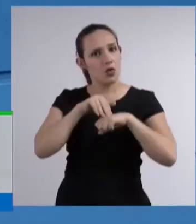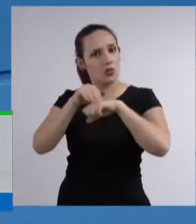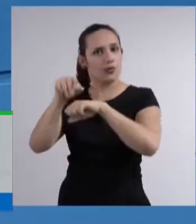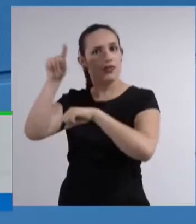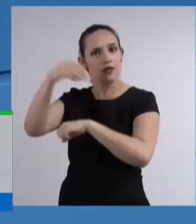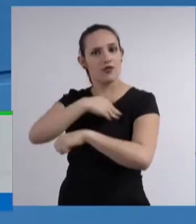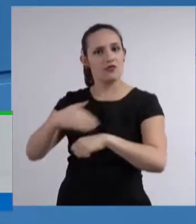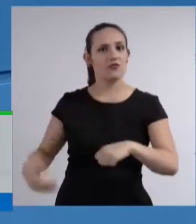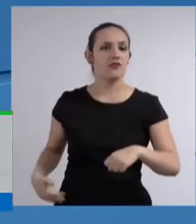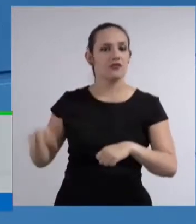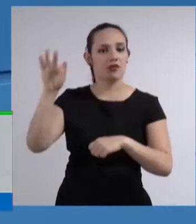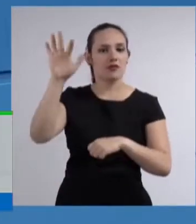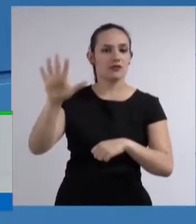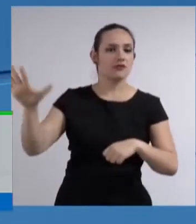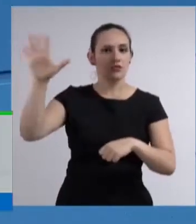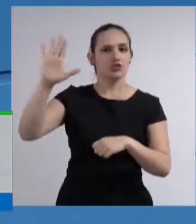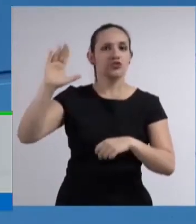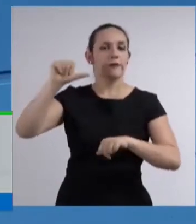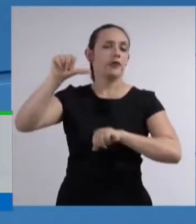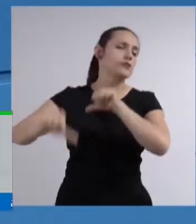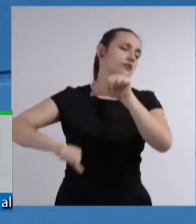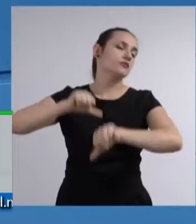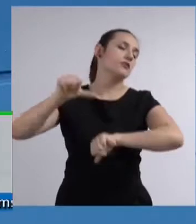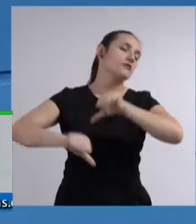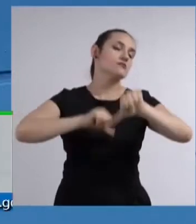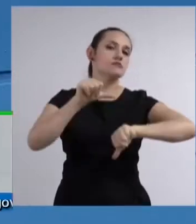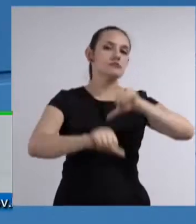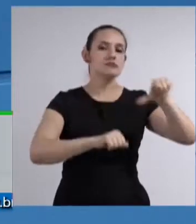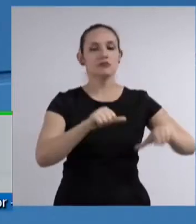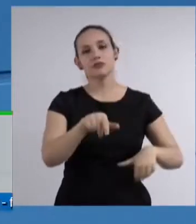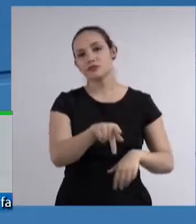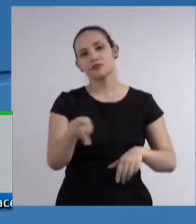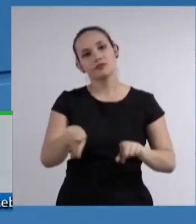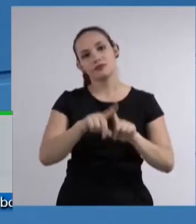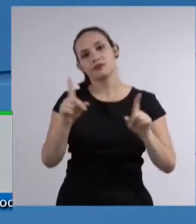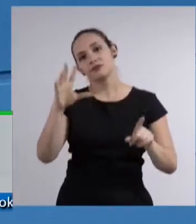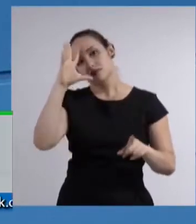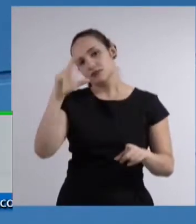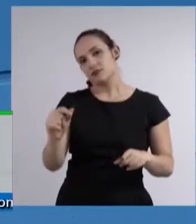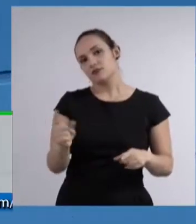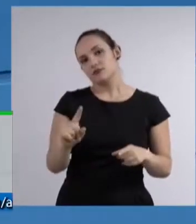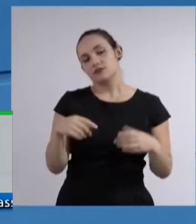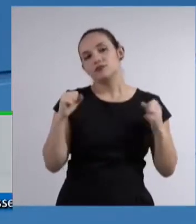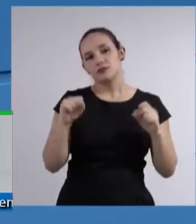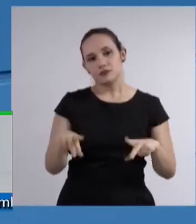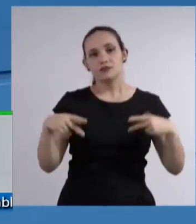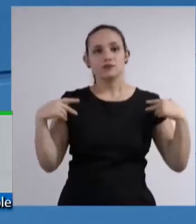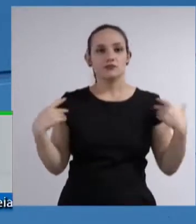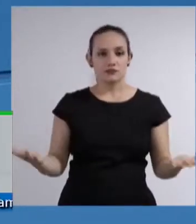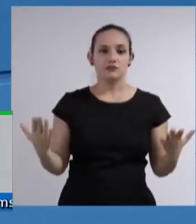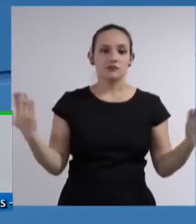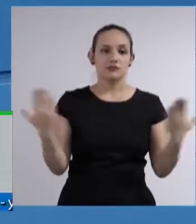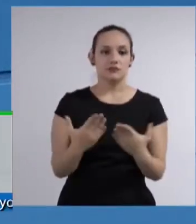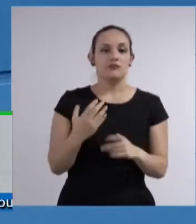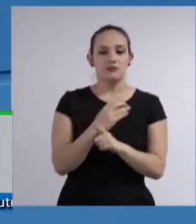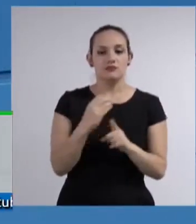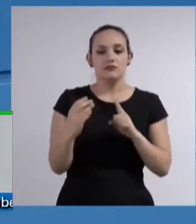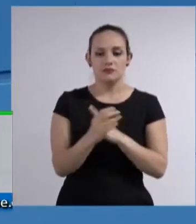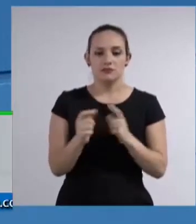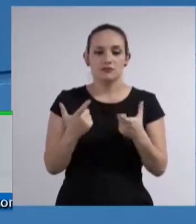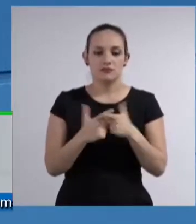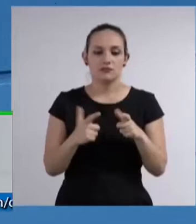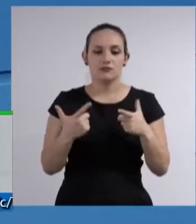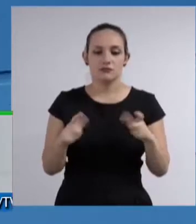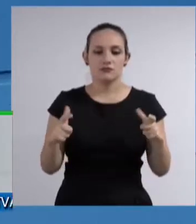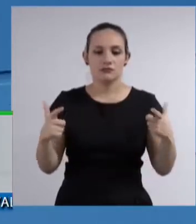federal. Passaram governos e saíram governos e a situação não resolveu. E aí, essa comunidade aumenta, a grande maioria não